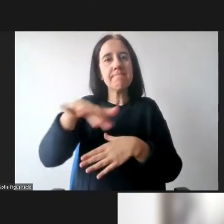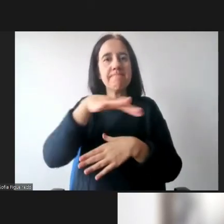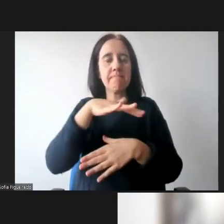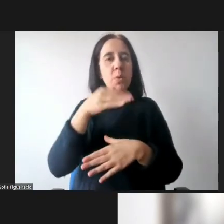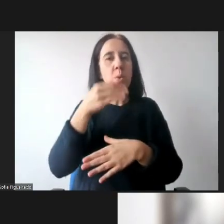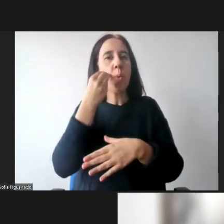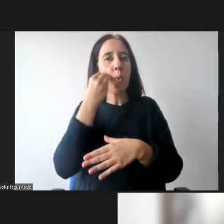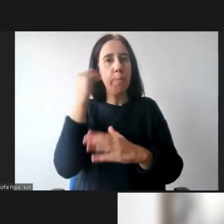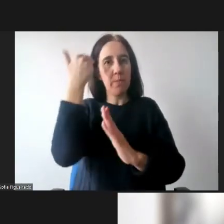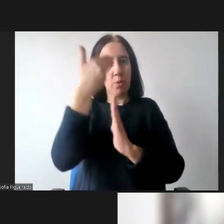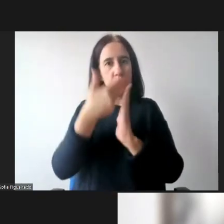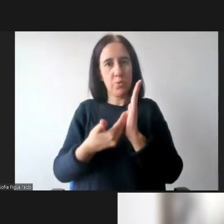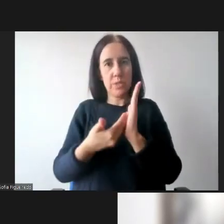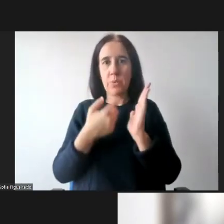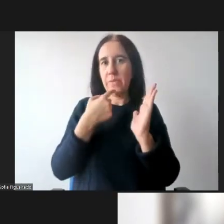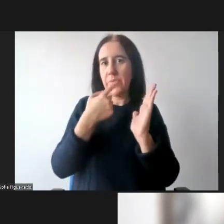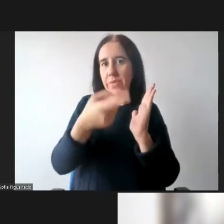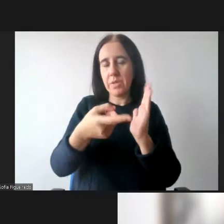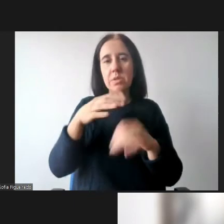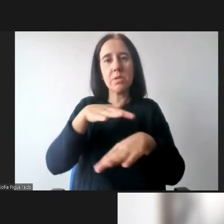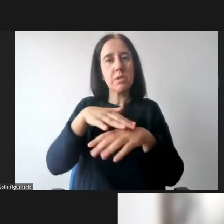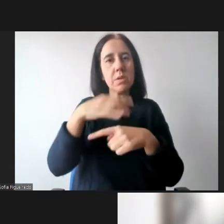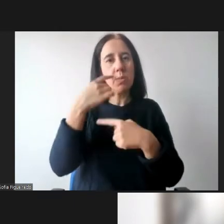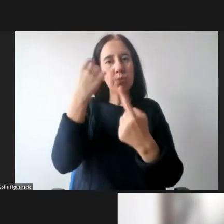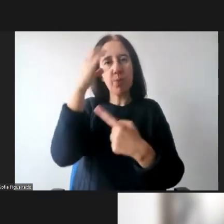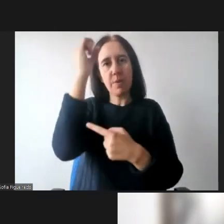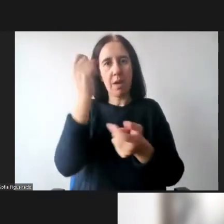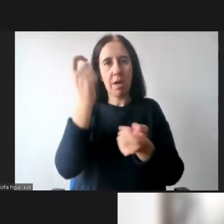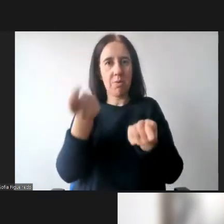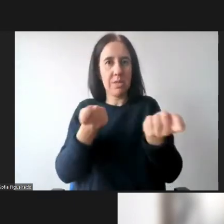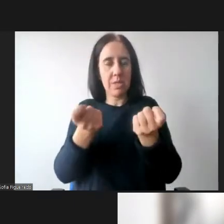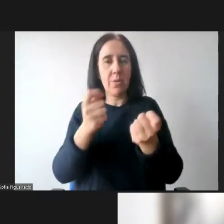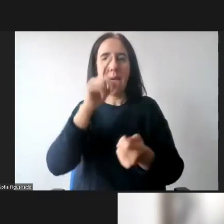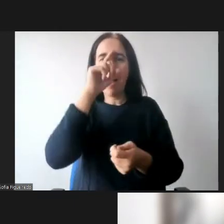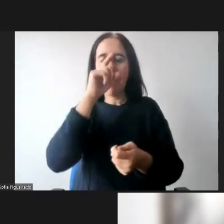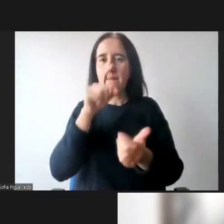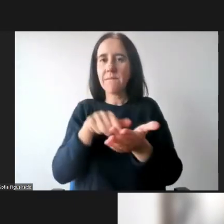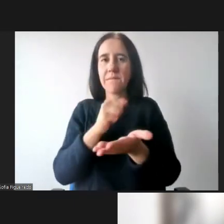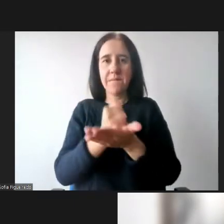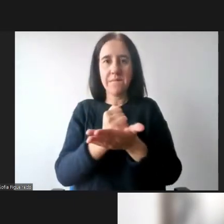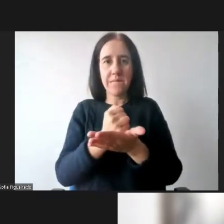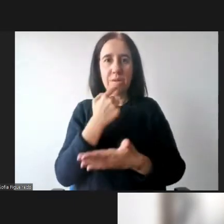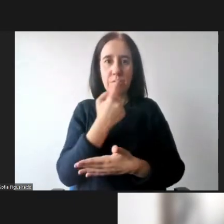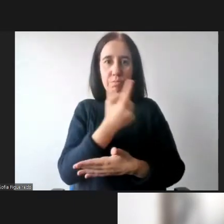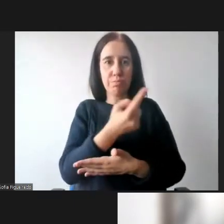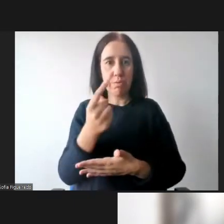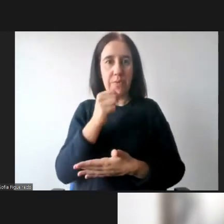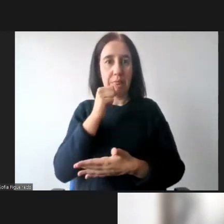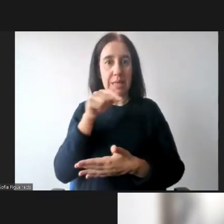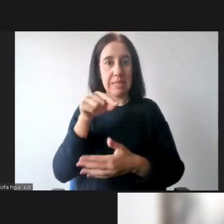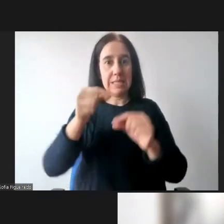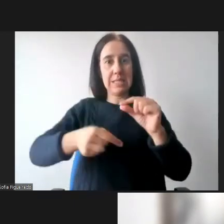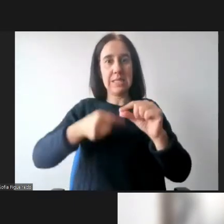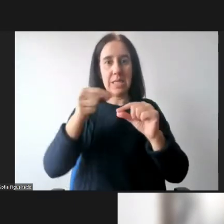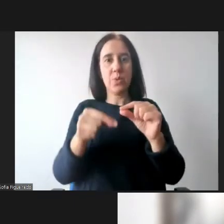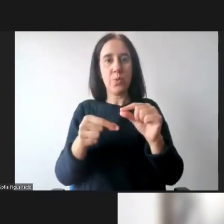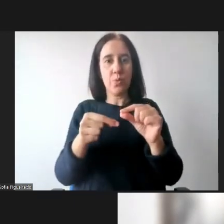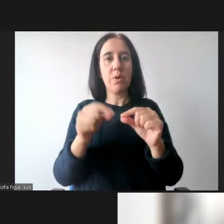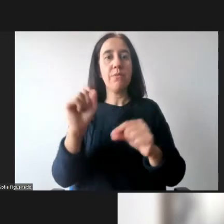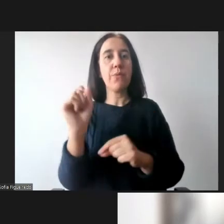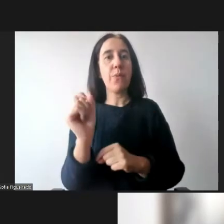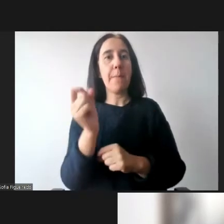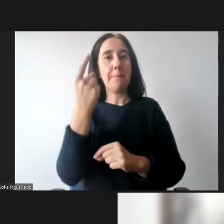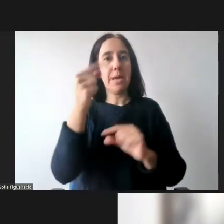organização da administração pública, e lembrando sempre aquilo que costumo fazer no âmbito deste ciclo. Foi o primeiro